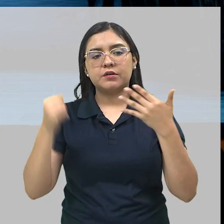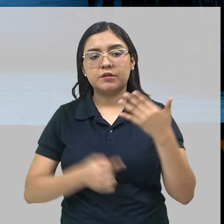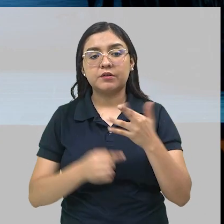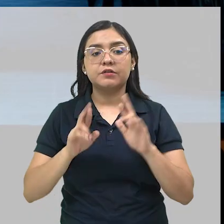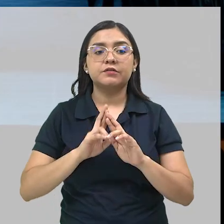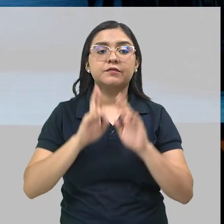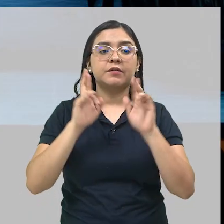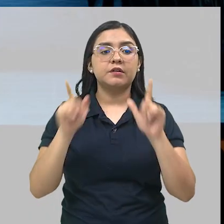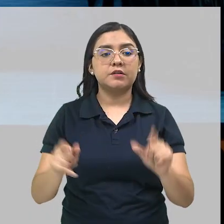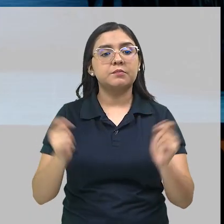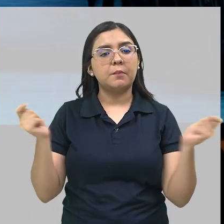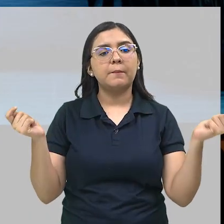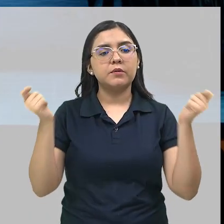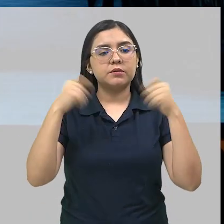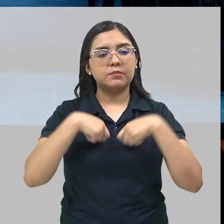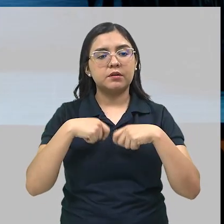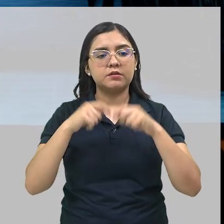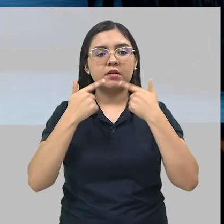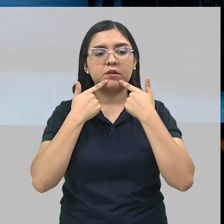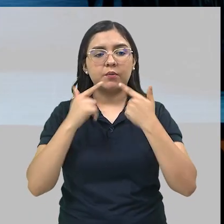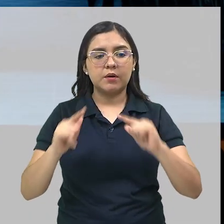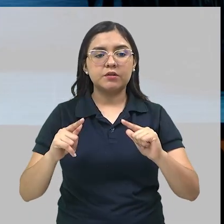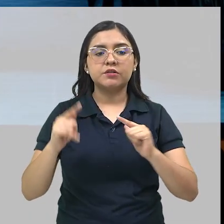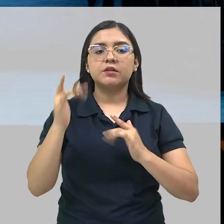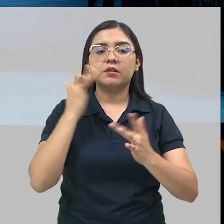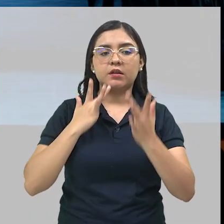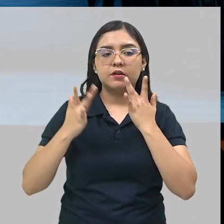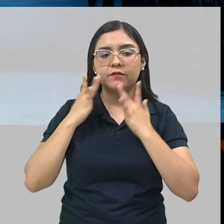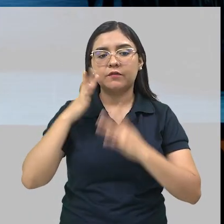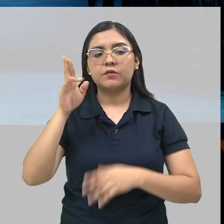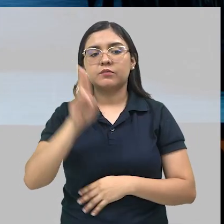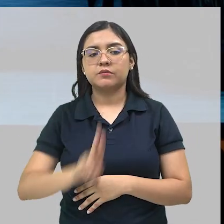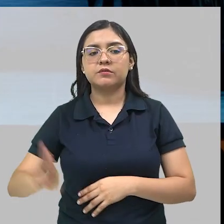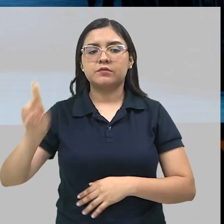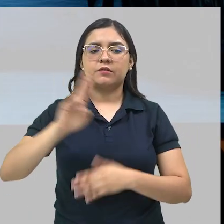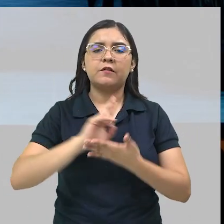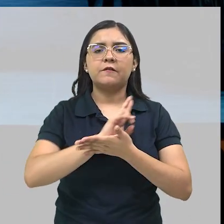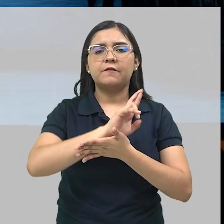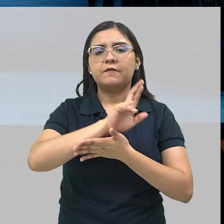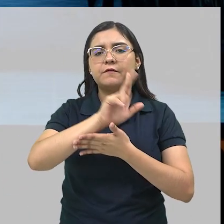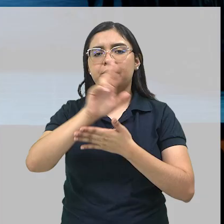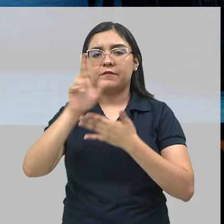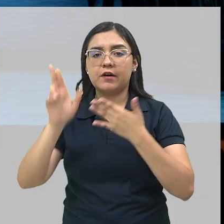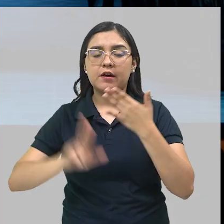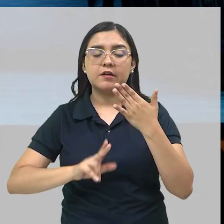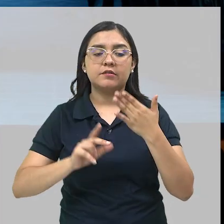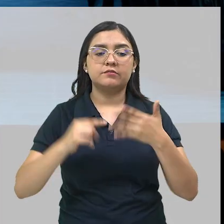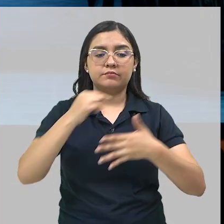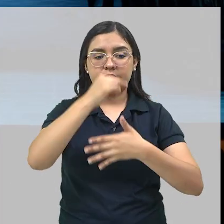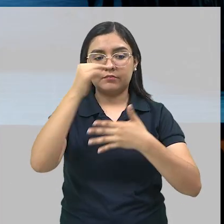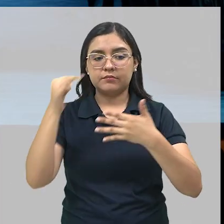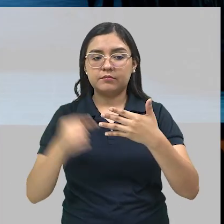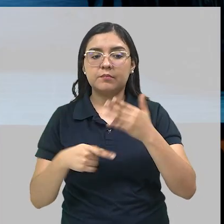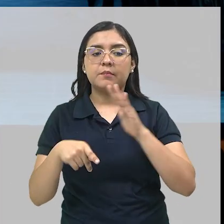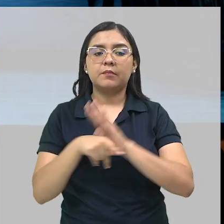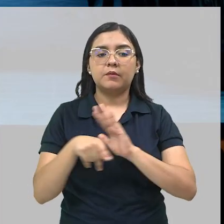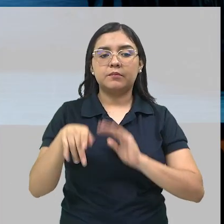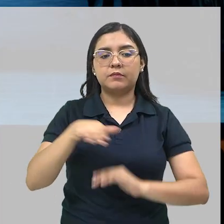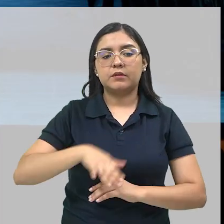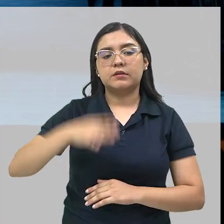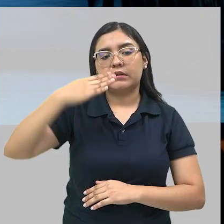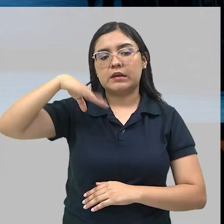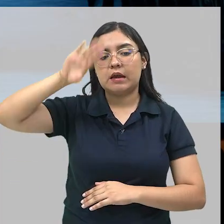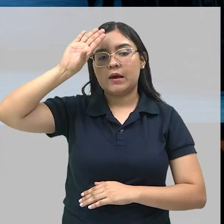de fazer a linguagem teatral, que vai se utilizar de vários elementos da composição